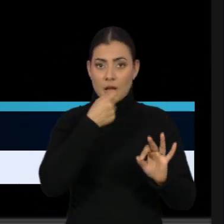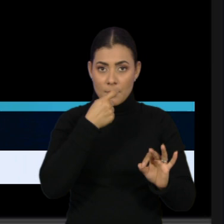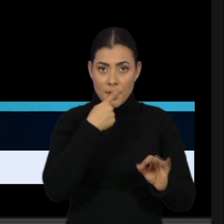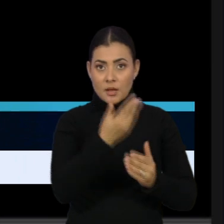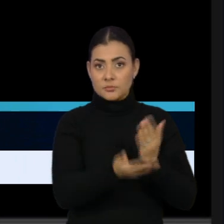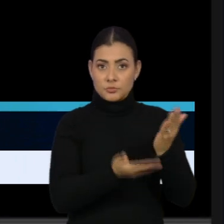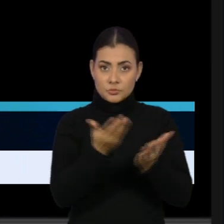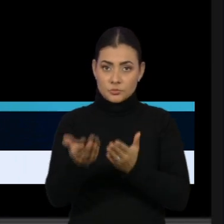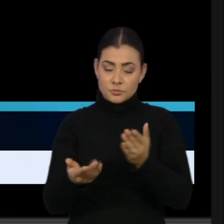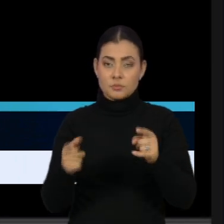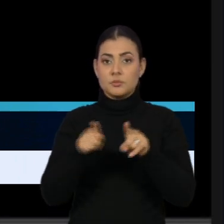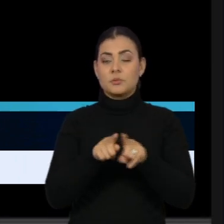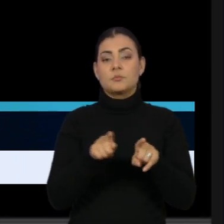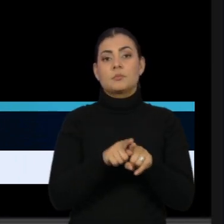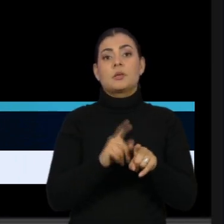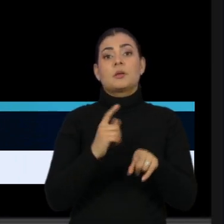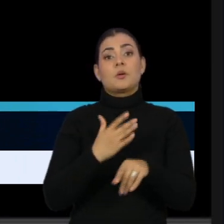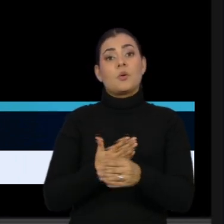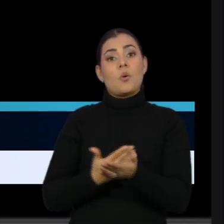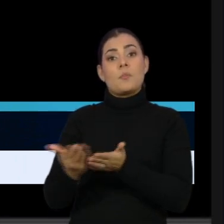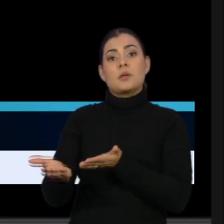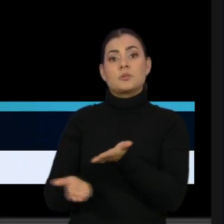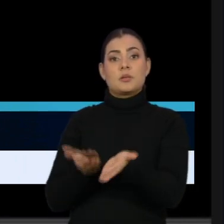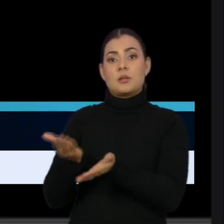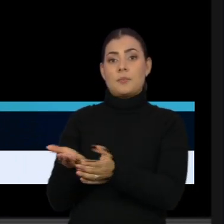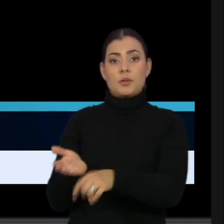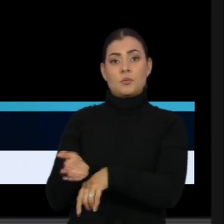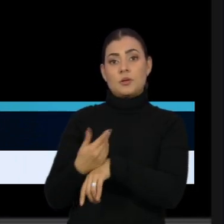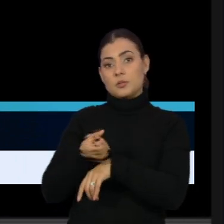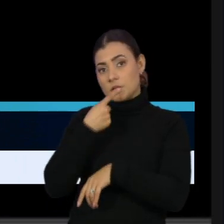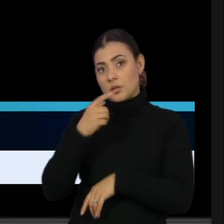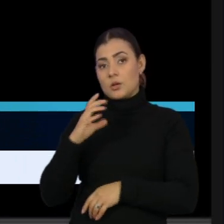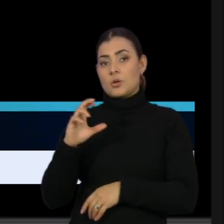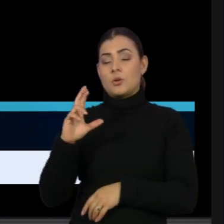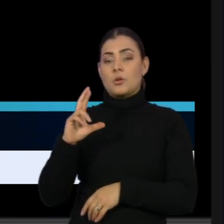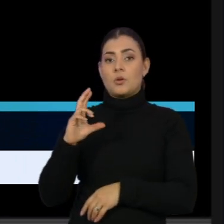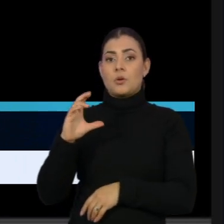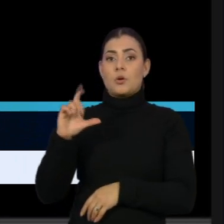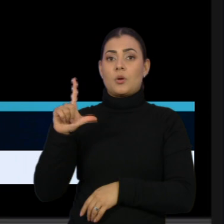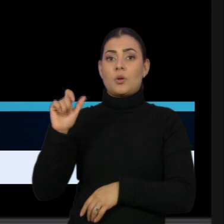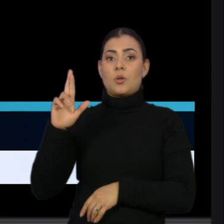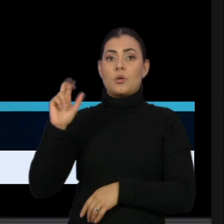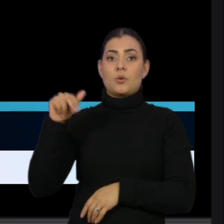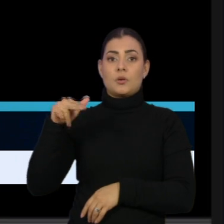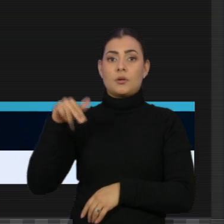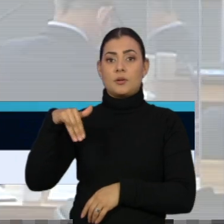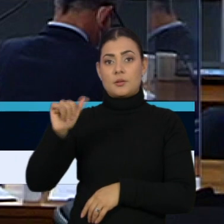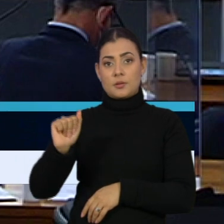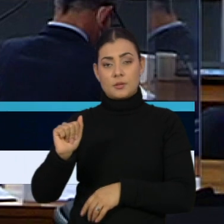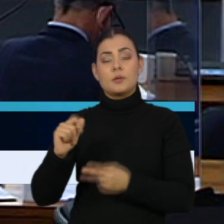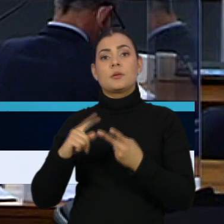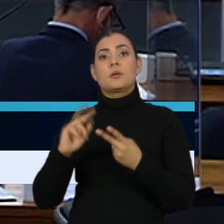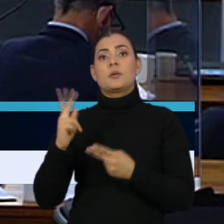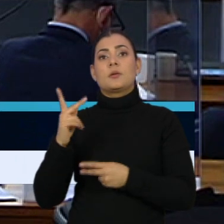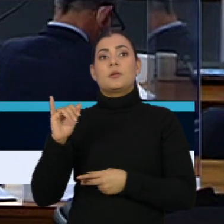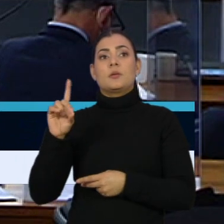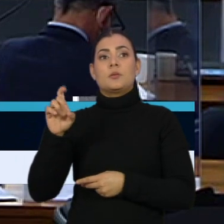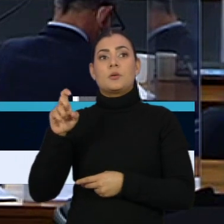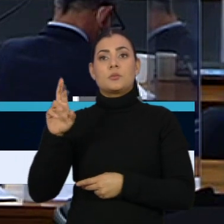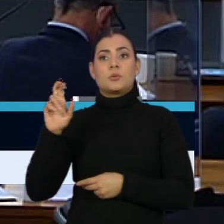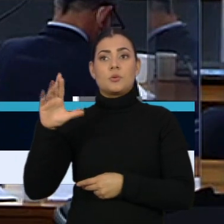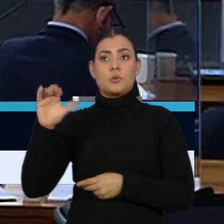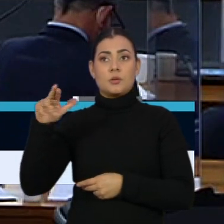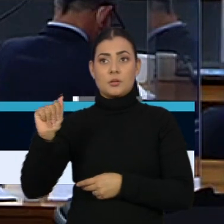medicamentos na fase ainda inicial do tratamento, cloroquina, a hidroxicloroquina. Qual a origem do